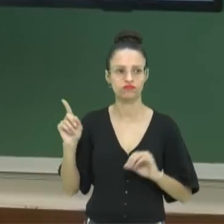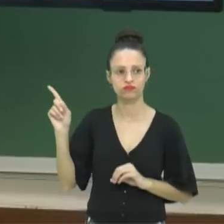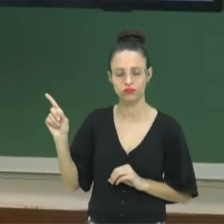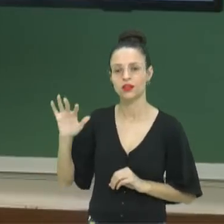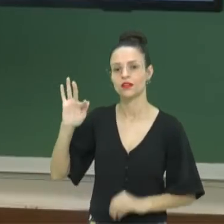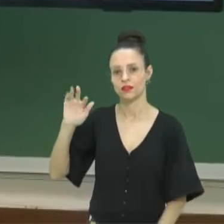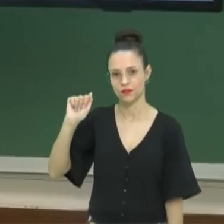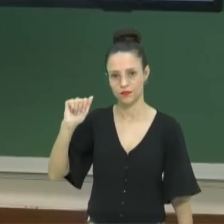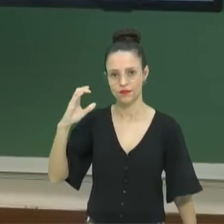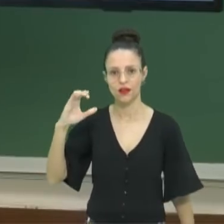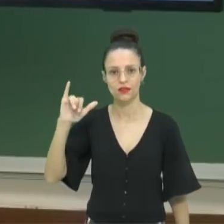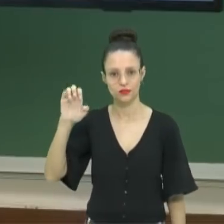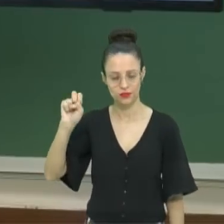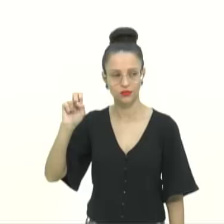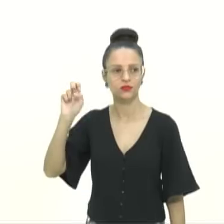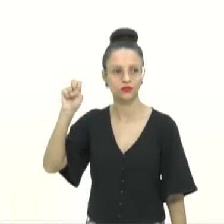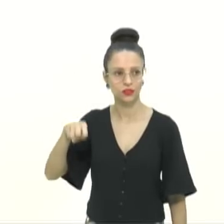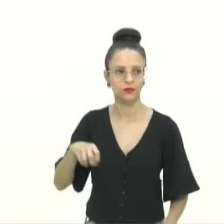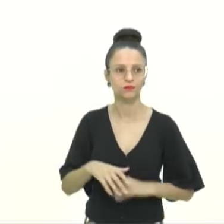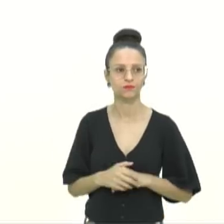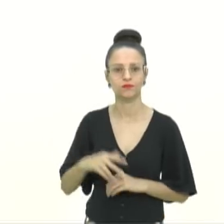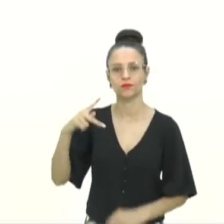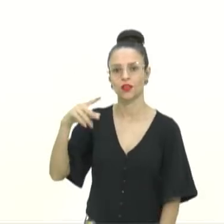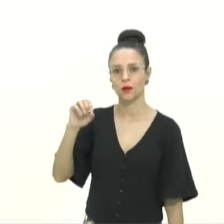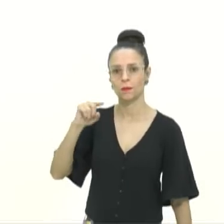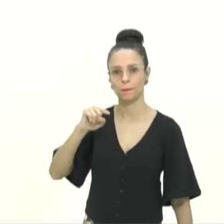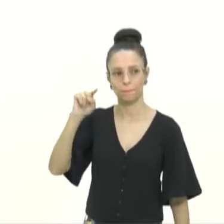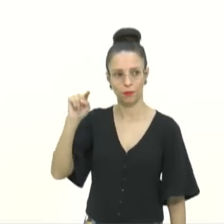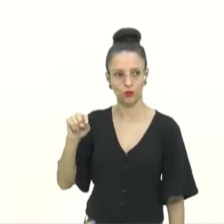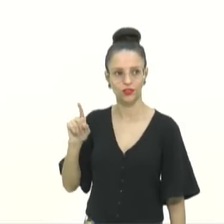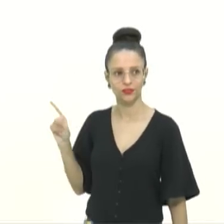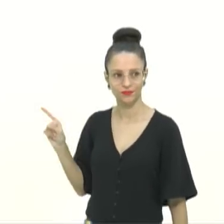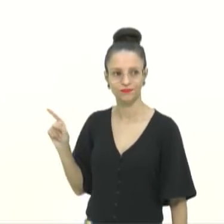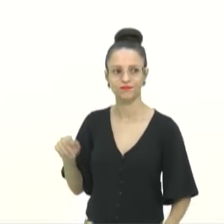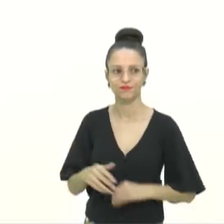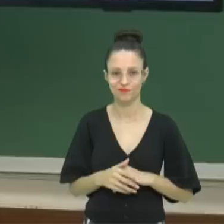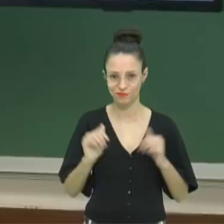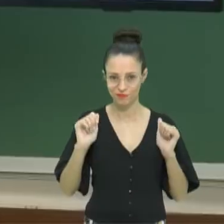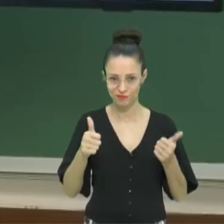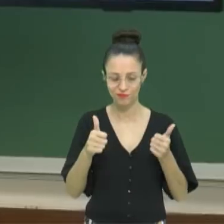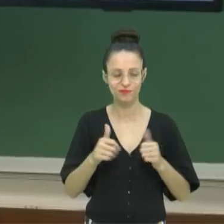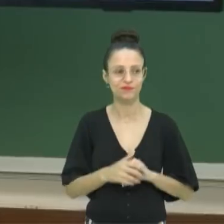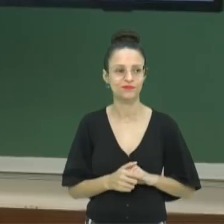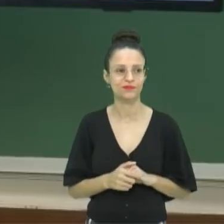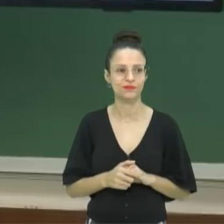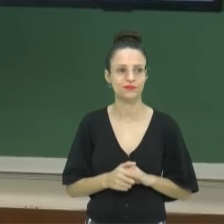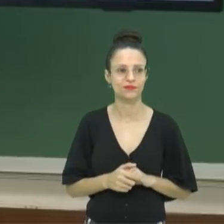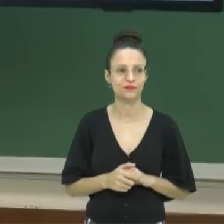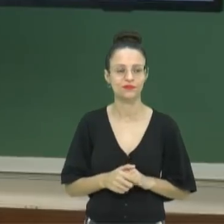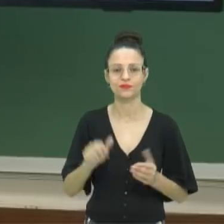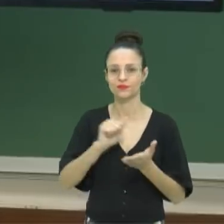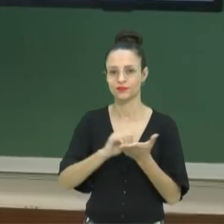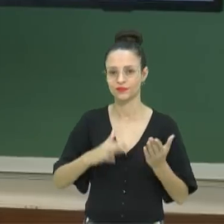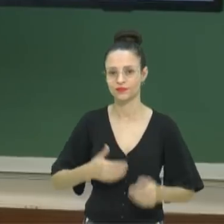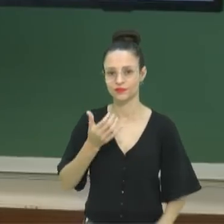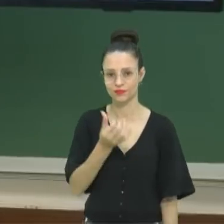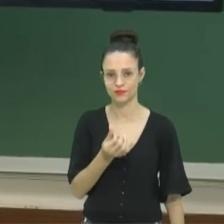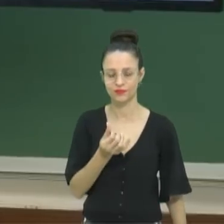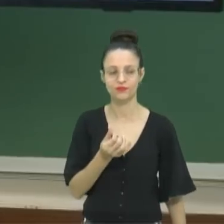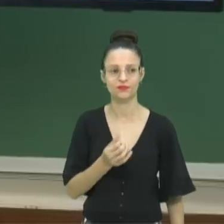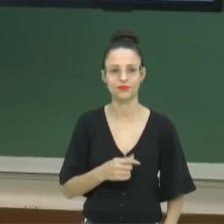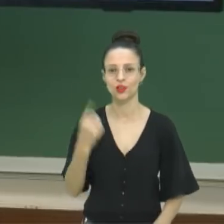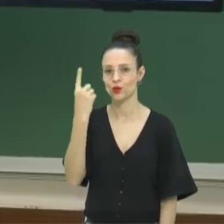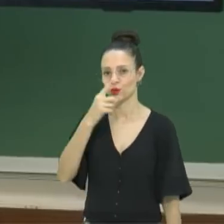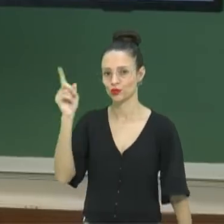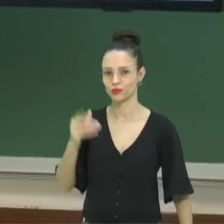e fáceis sim. Pônei, vem e joia. Beleza? Atividade 6 e